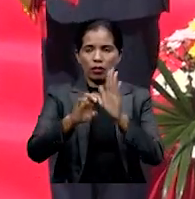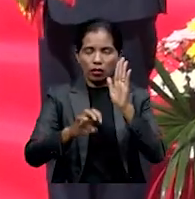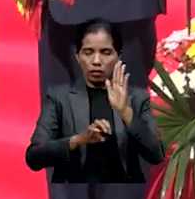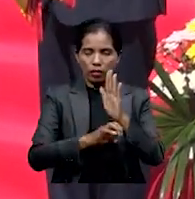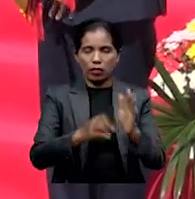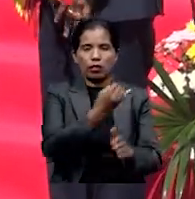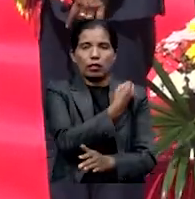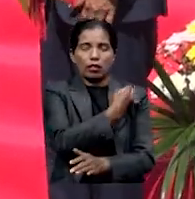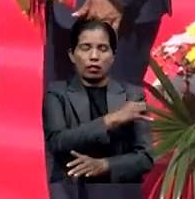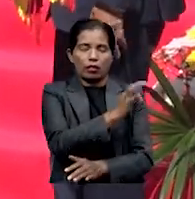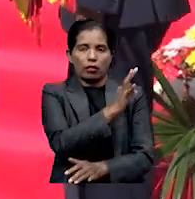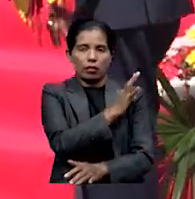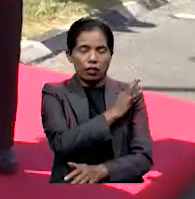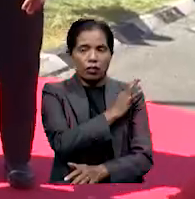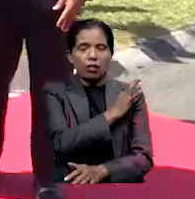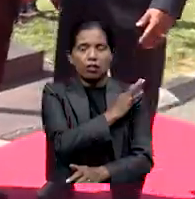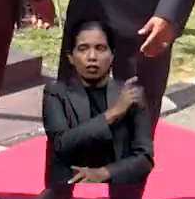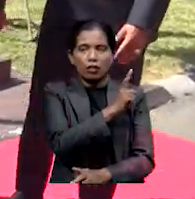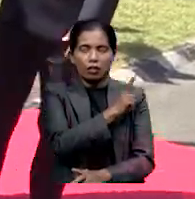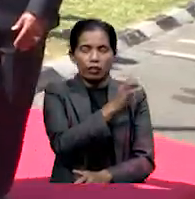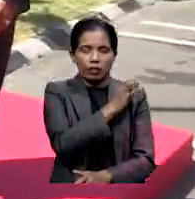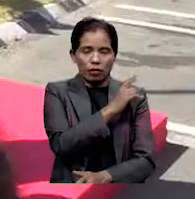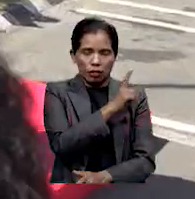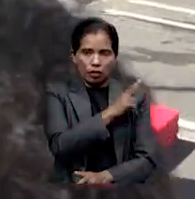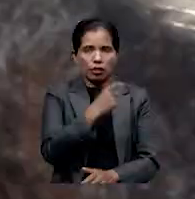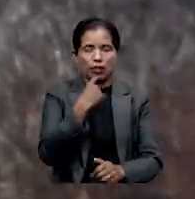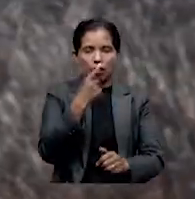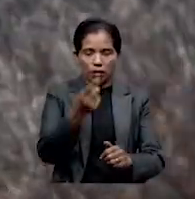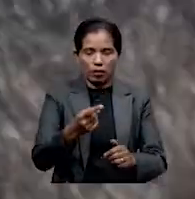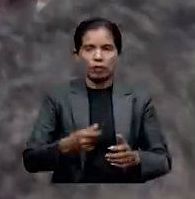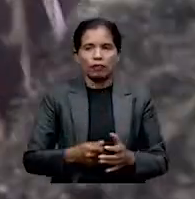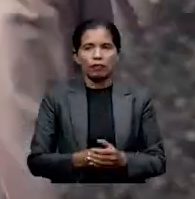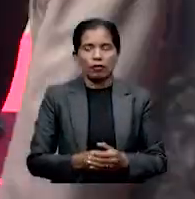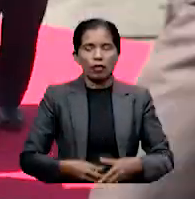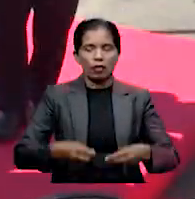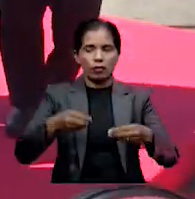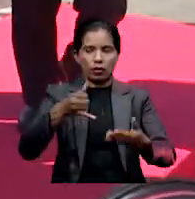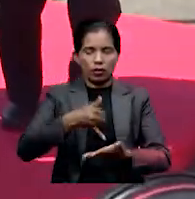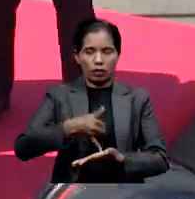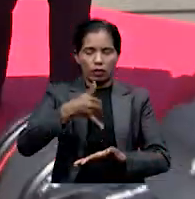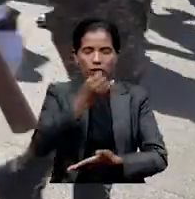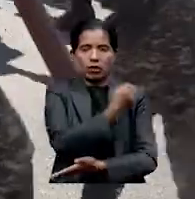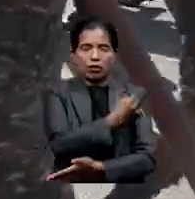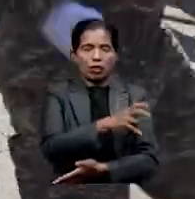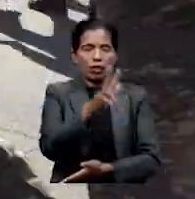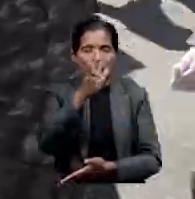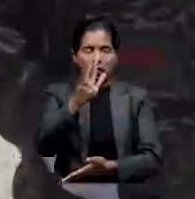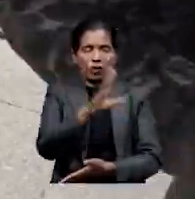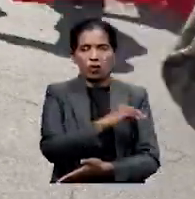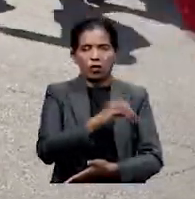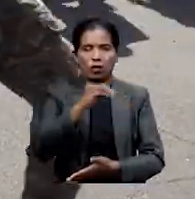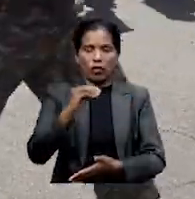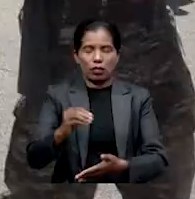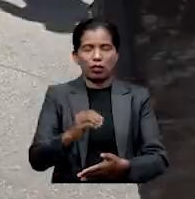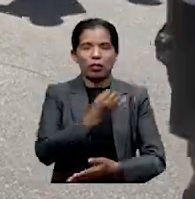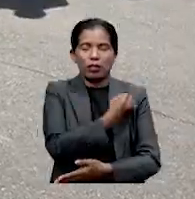General Valentil Força de Defesa Timor-Leste, Tenente General Falu Ratelaik Hateten, com decoração ba General Nain Tolu, no ex-General Nain